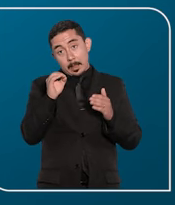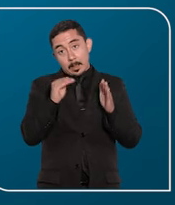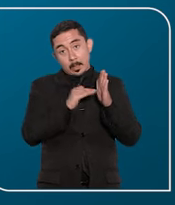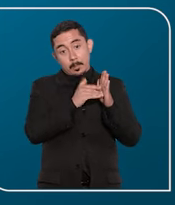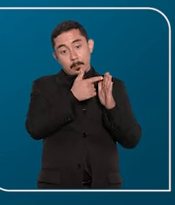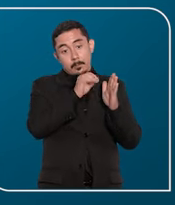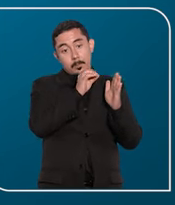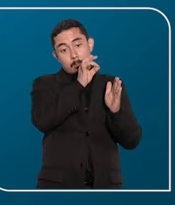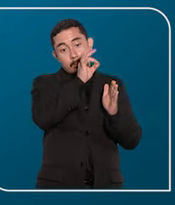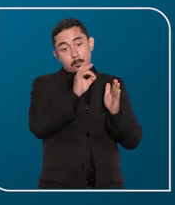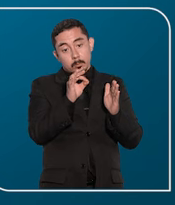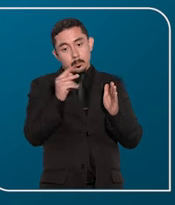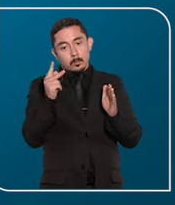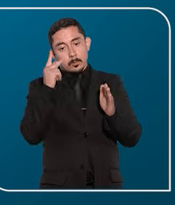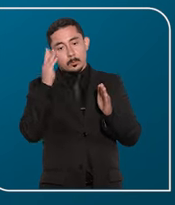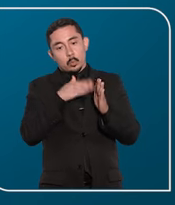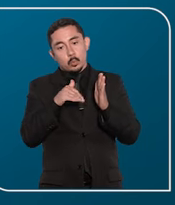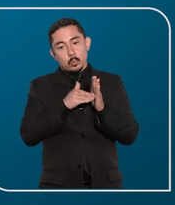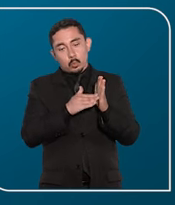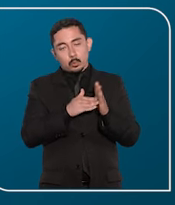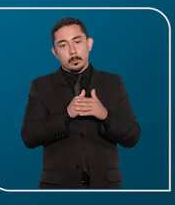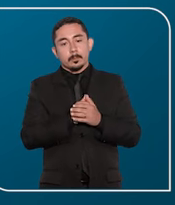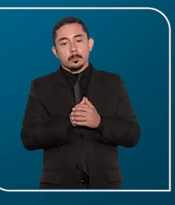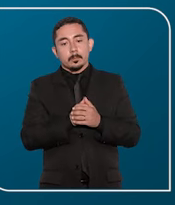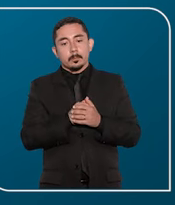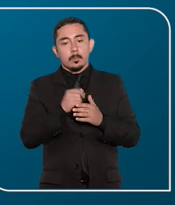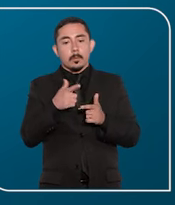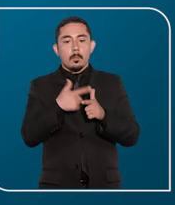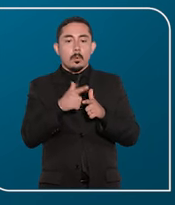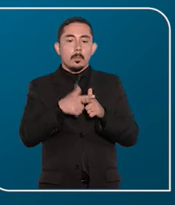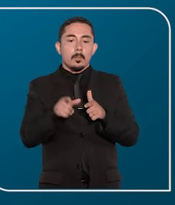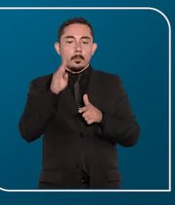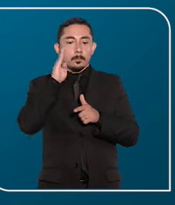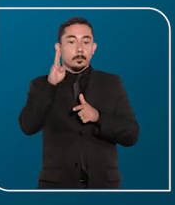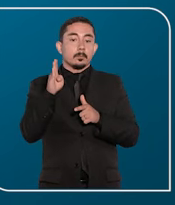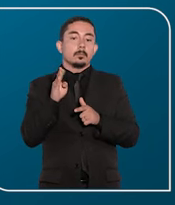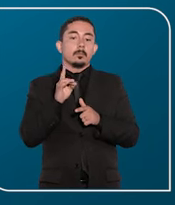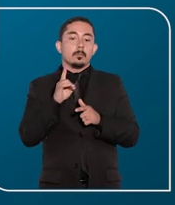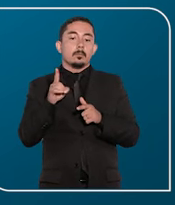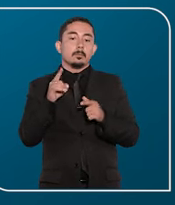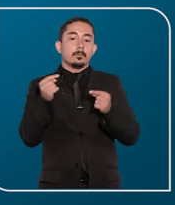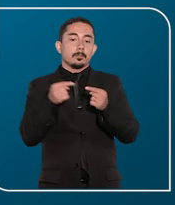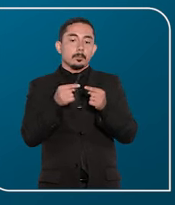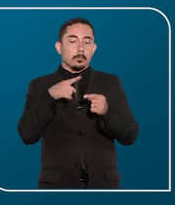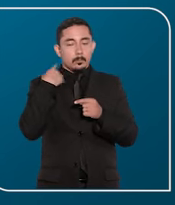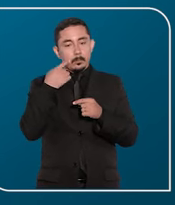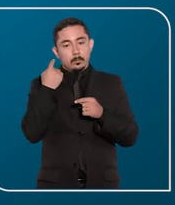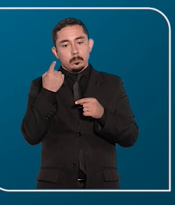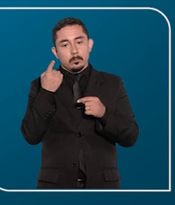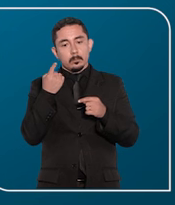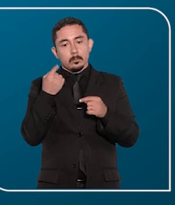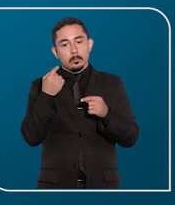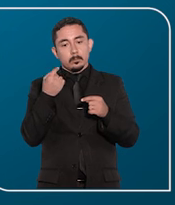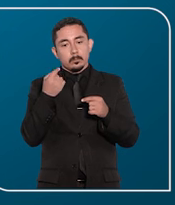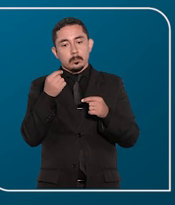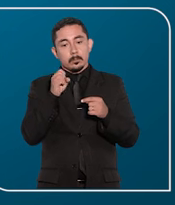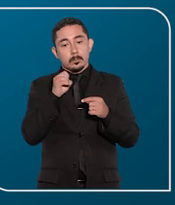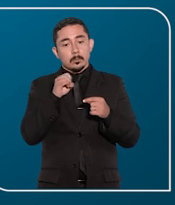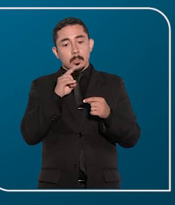valor da condenação. Nosso grande problema aí, na condição de advogados, é quando